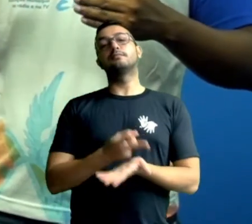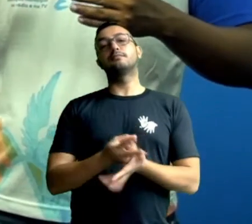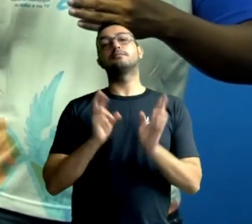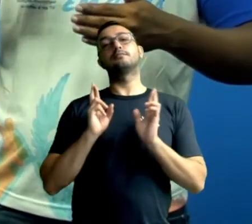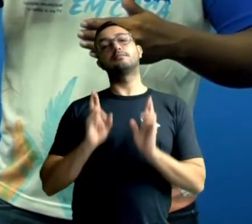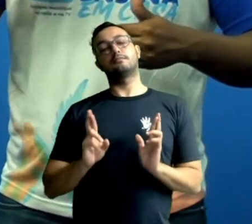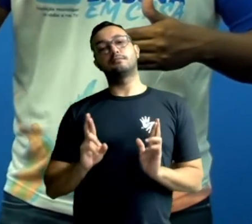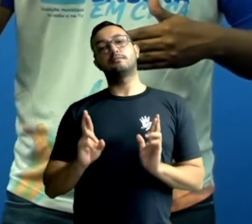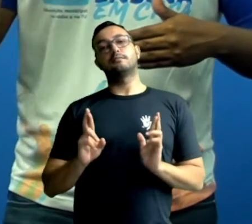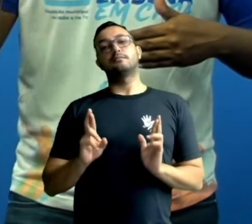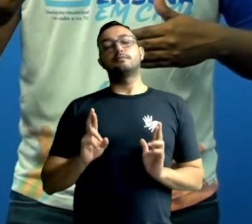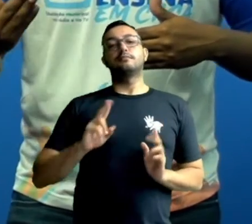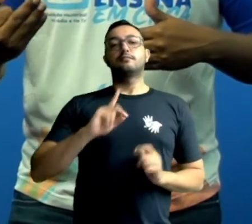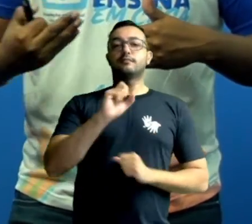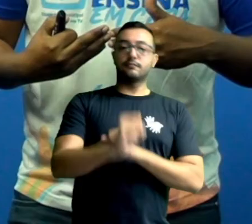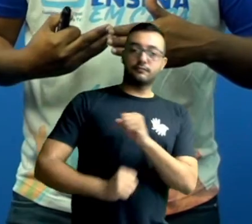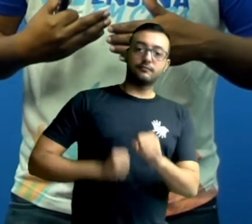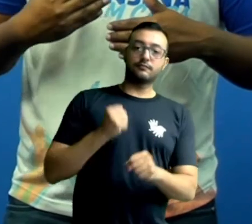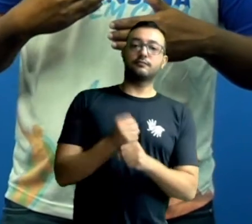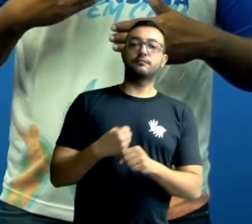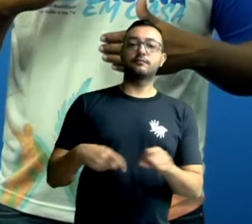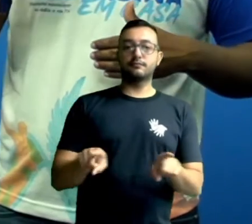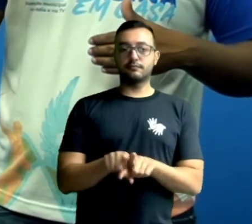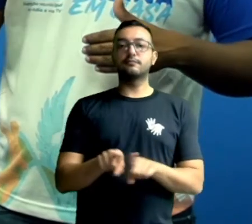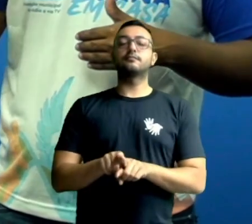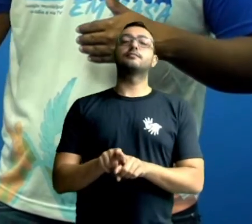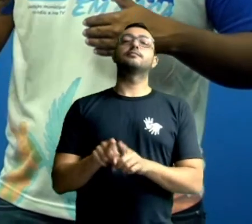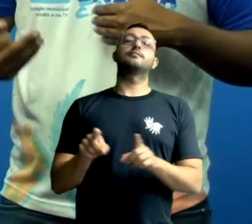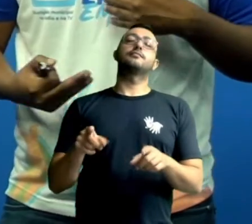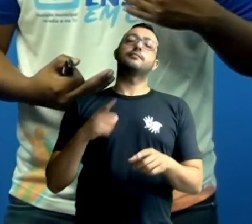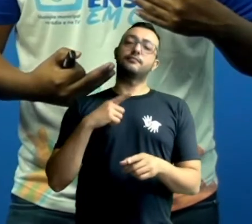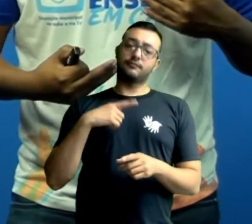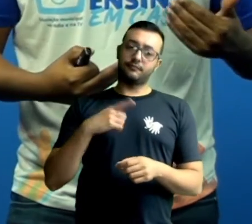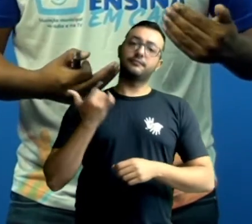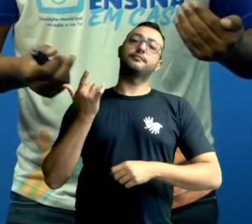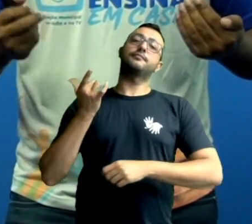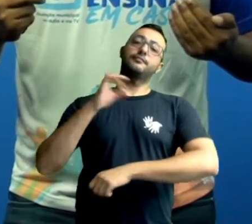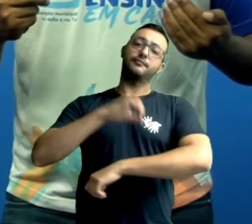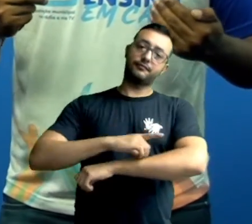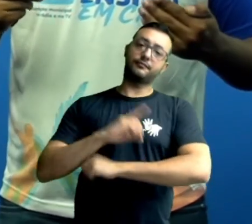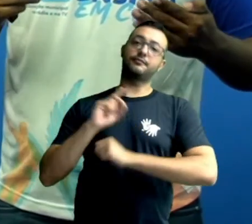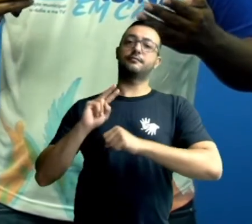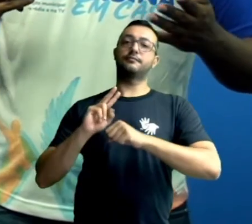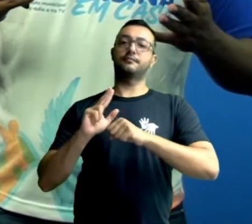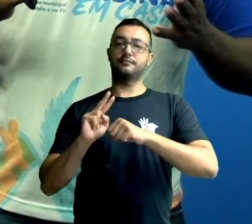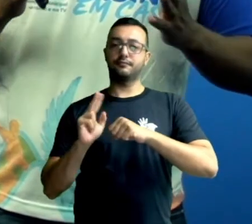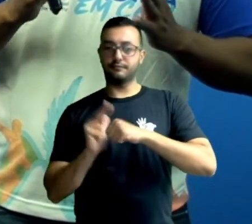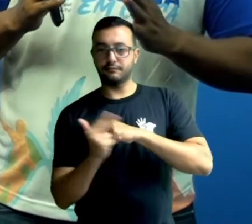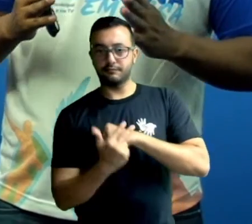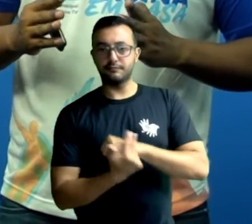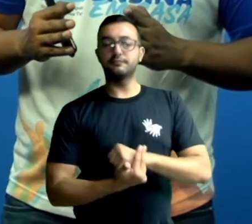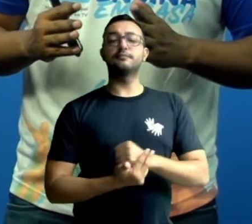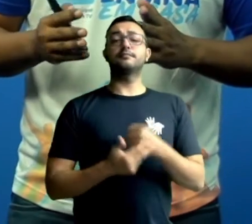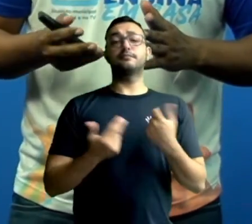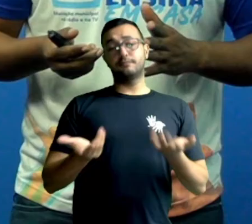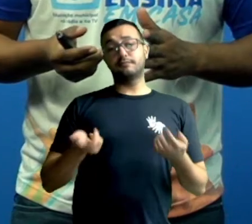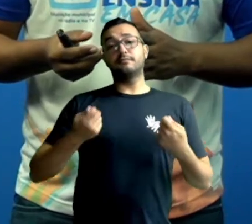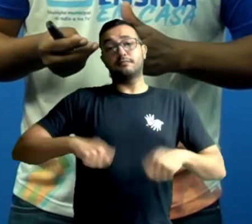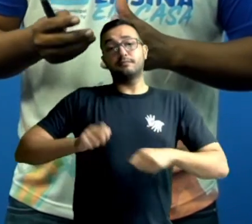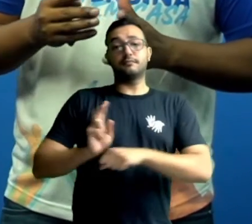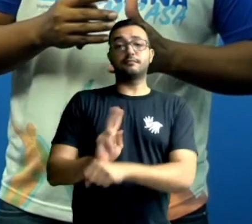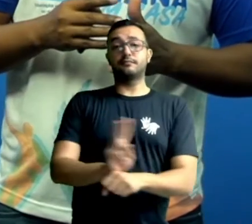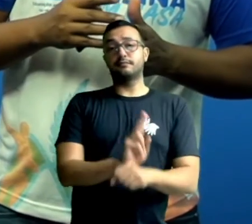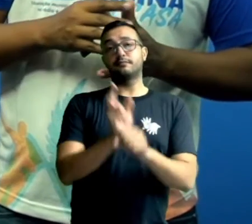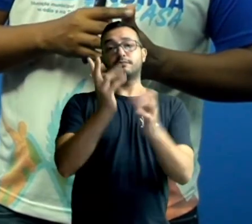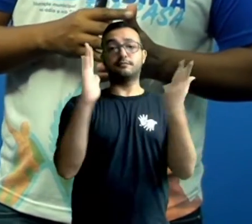esperado que no próximo ano também haja casos de dengue, chikungunya, e que é papel da